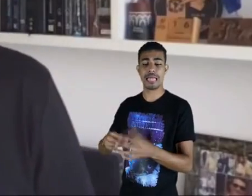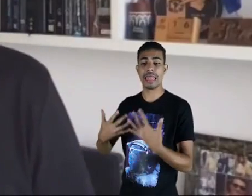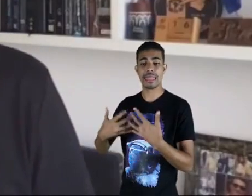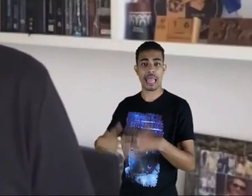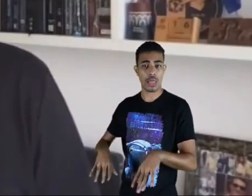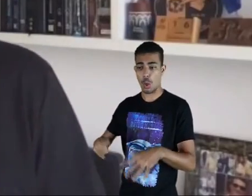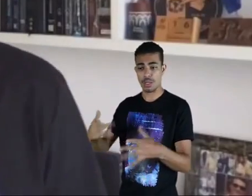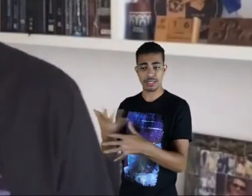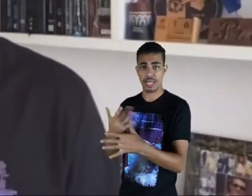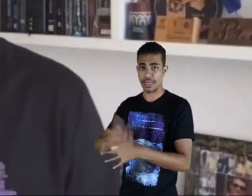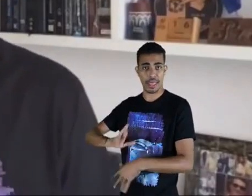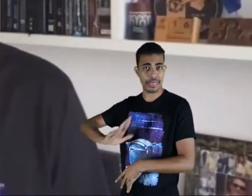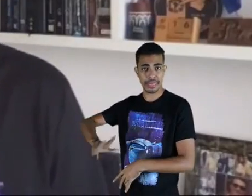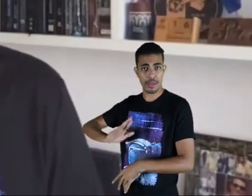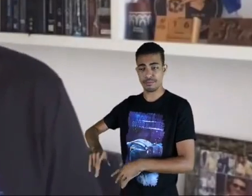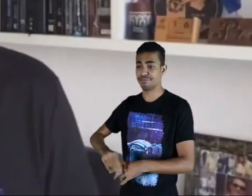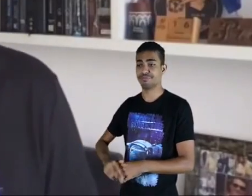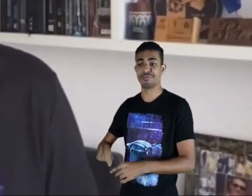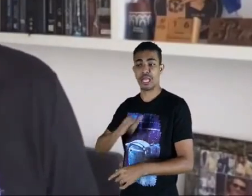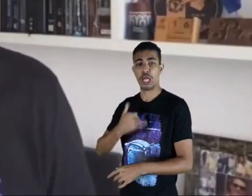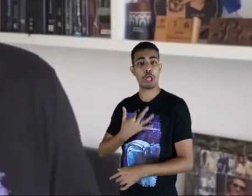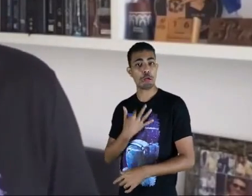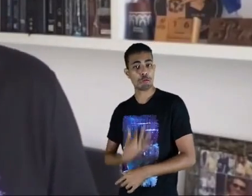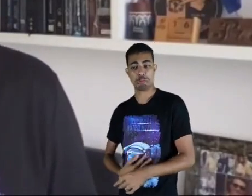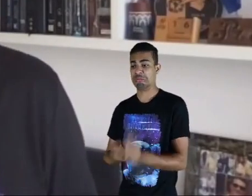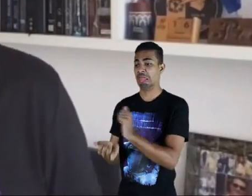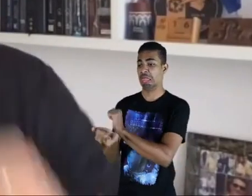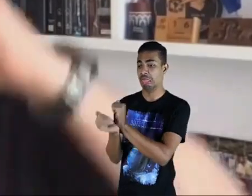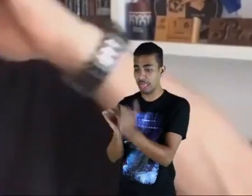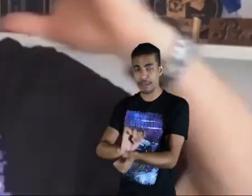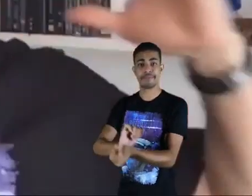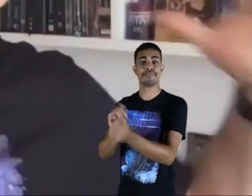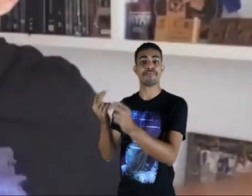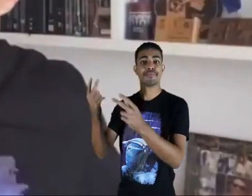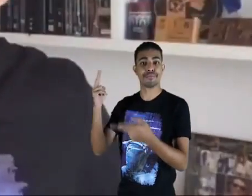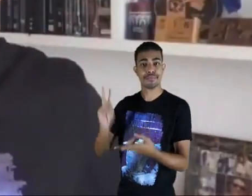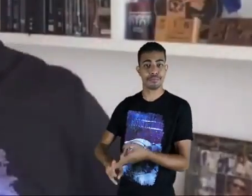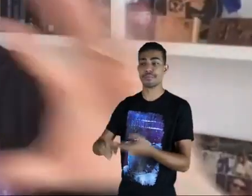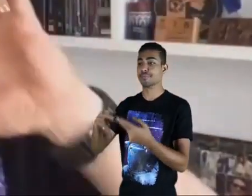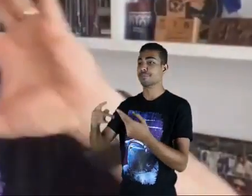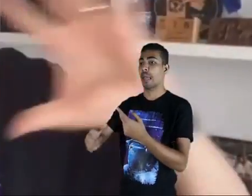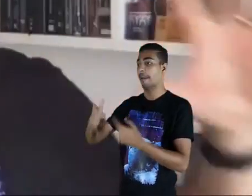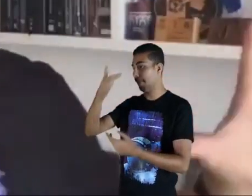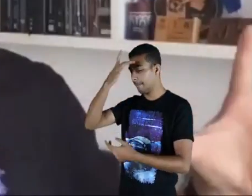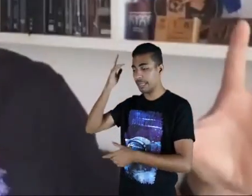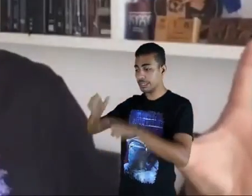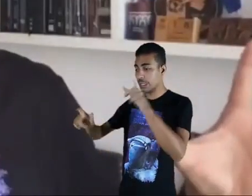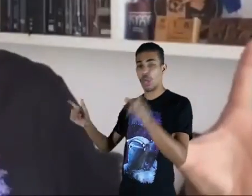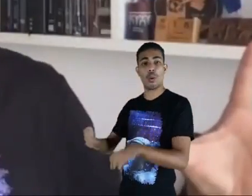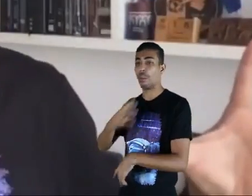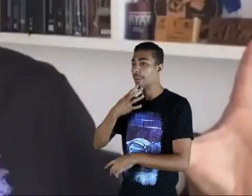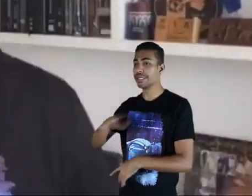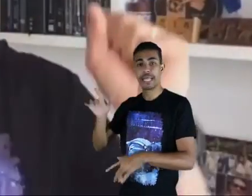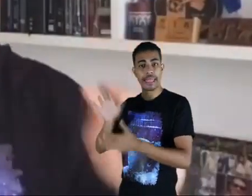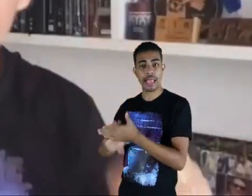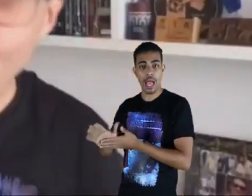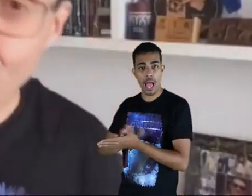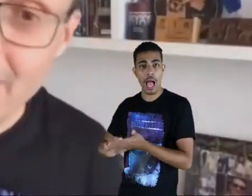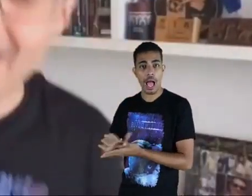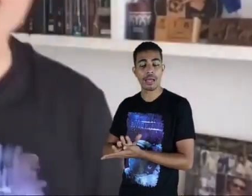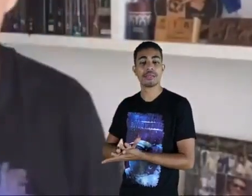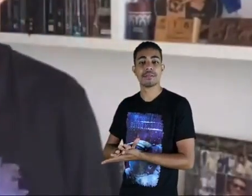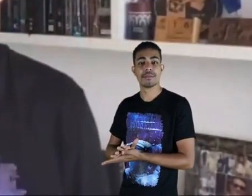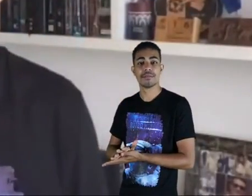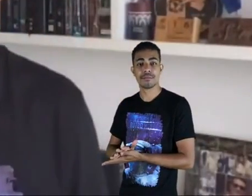estrangeiro, José, preso, José, escravo, desconhecido em qualquer situação,